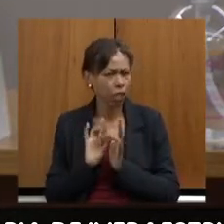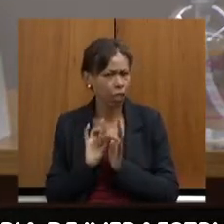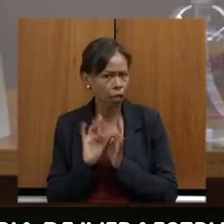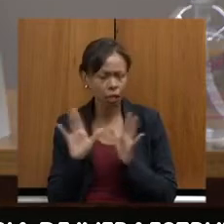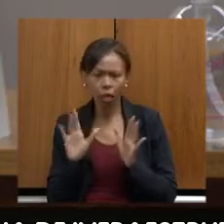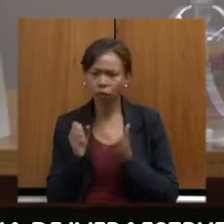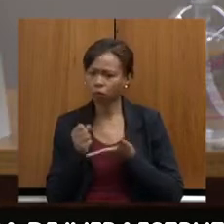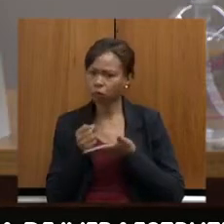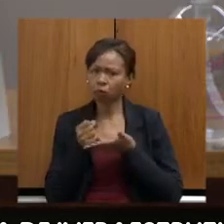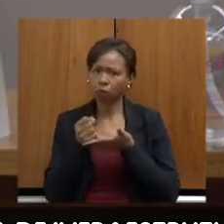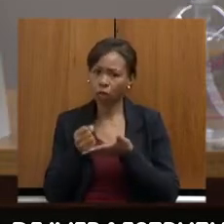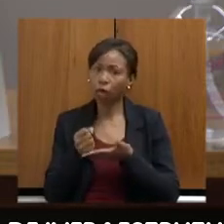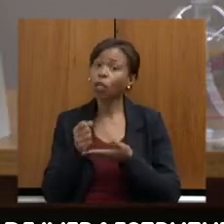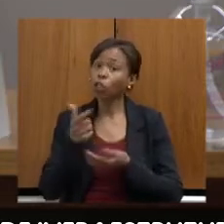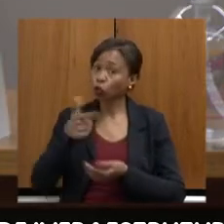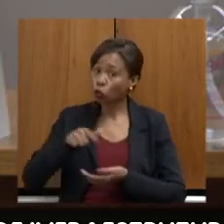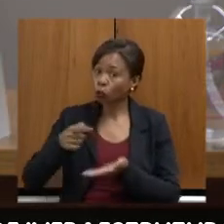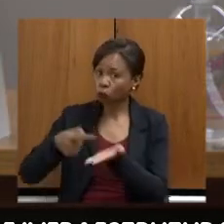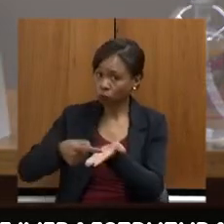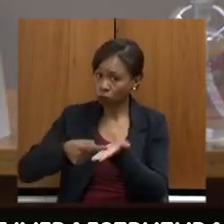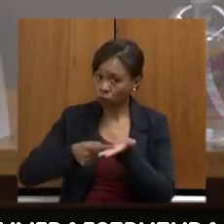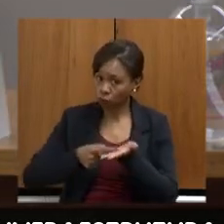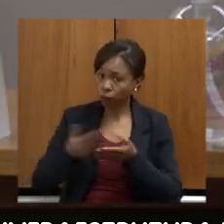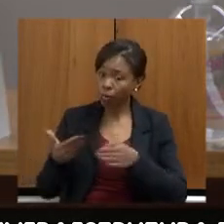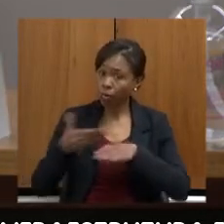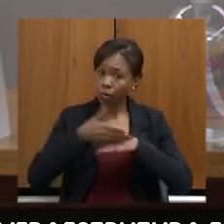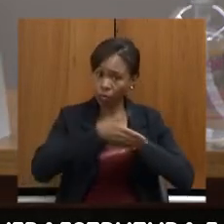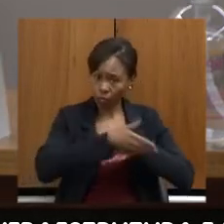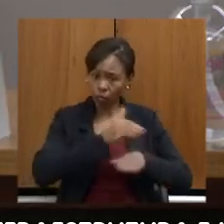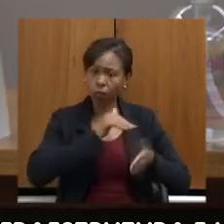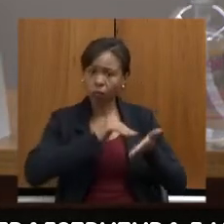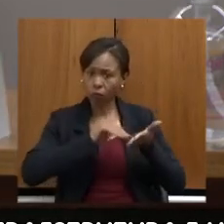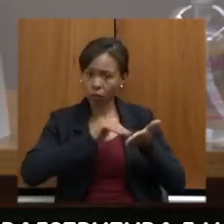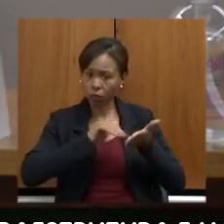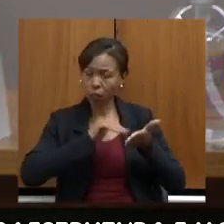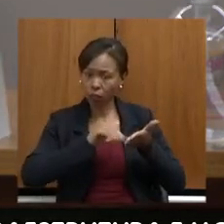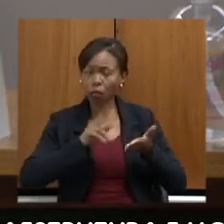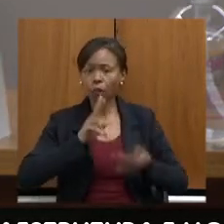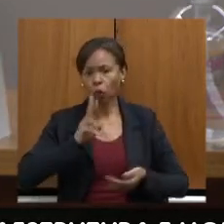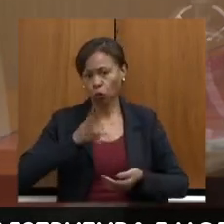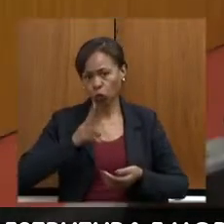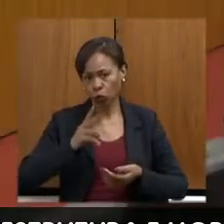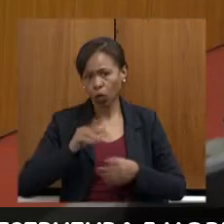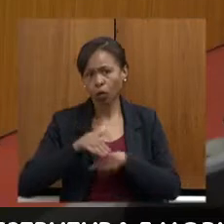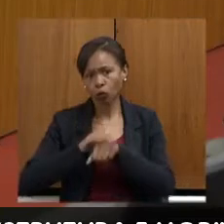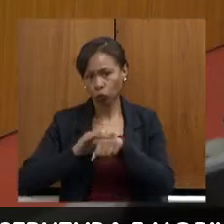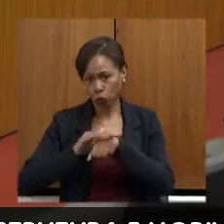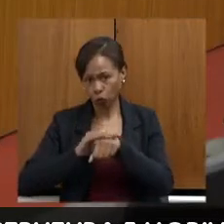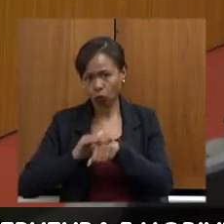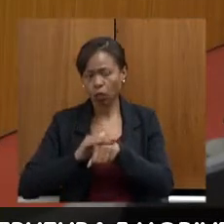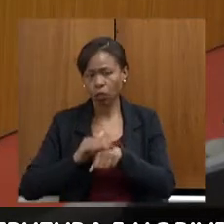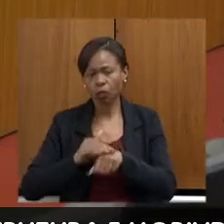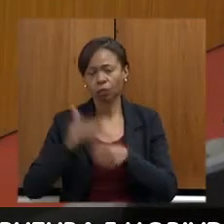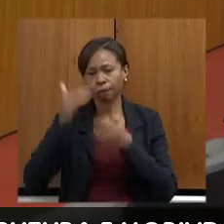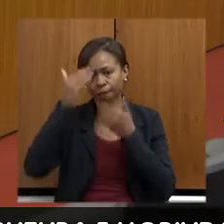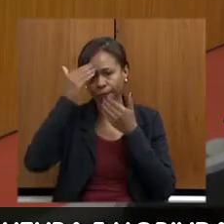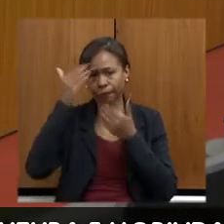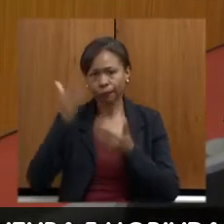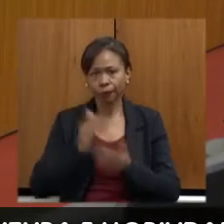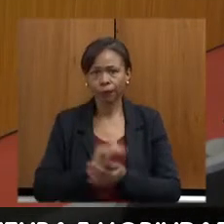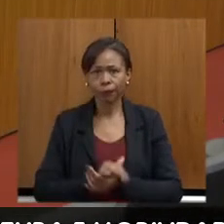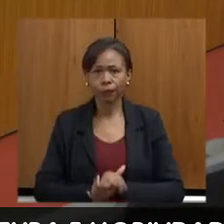mais uma vez convida a senhora para estar presente na secretaria para gente continuar esse frutífero debate Muito obrigado